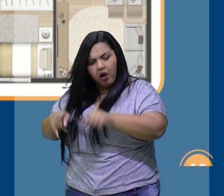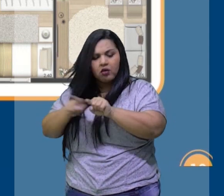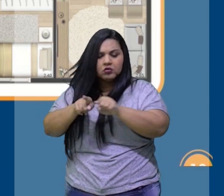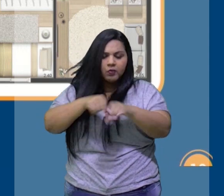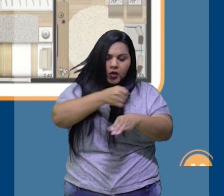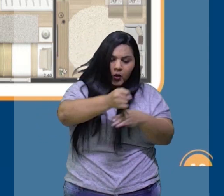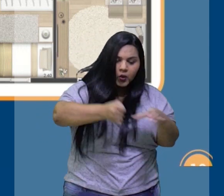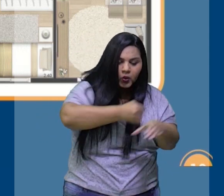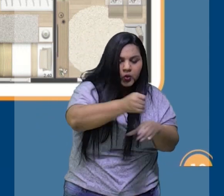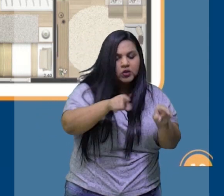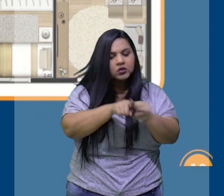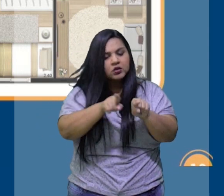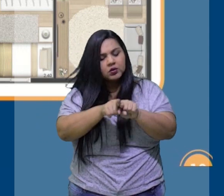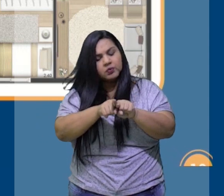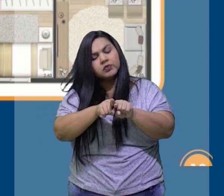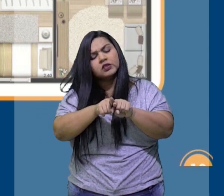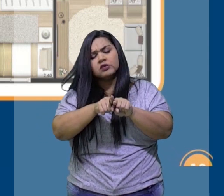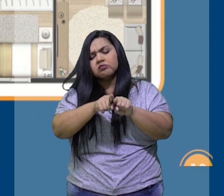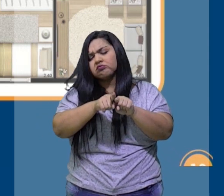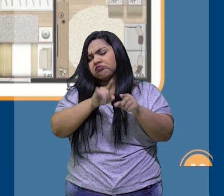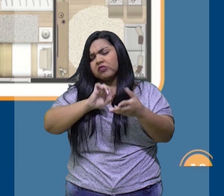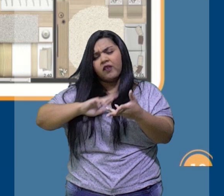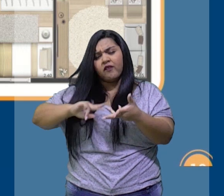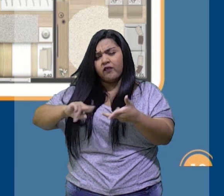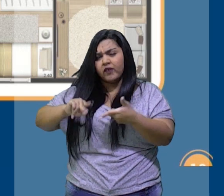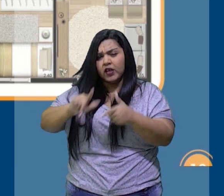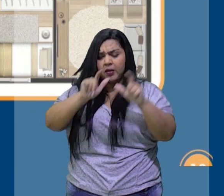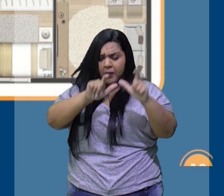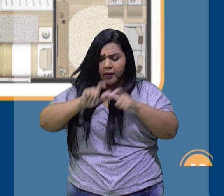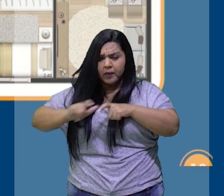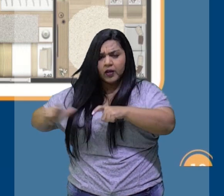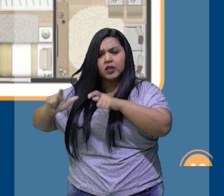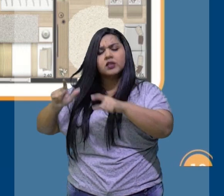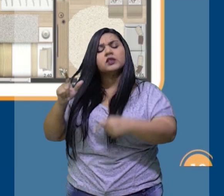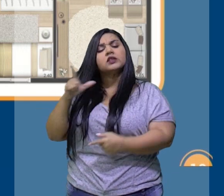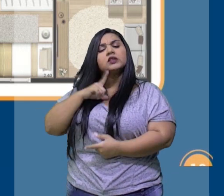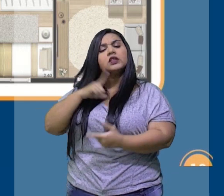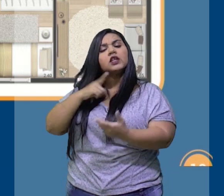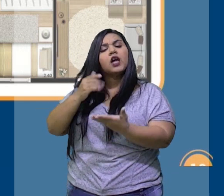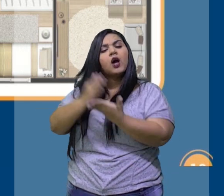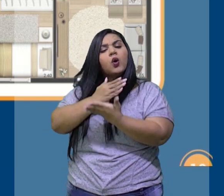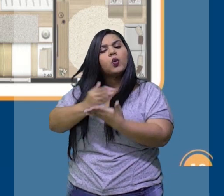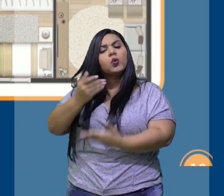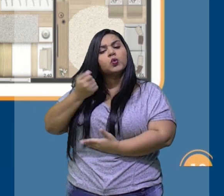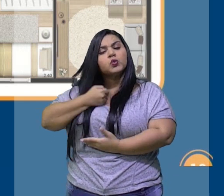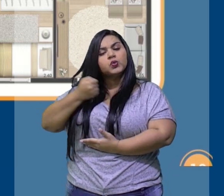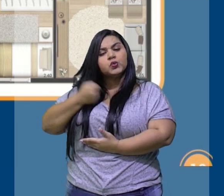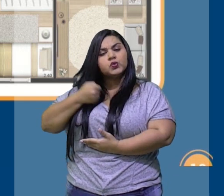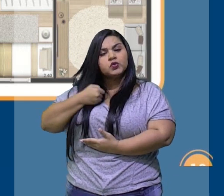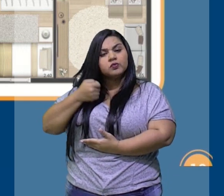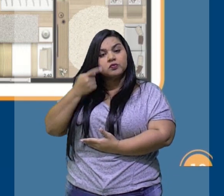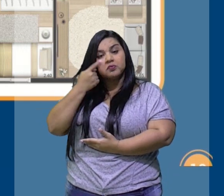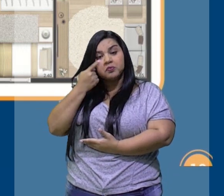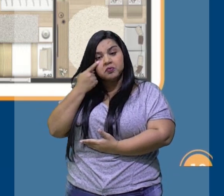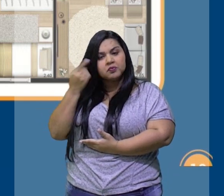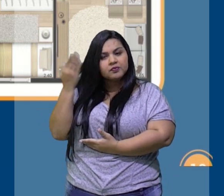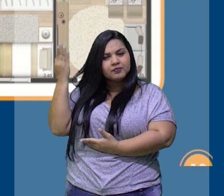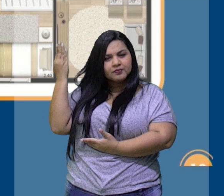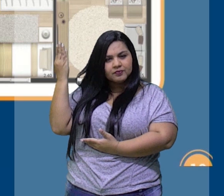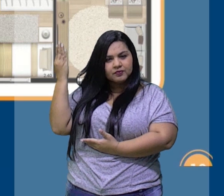também em cada um desses espaços a gente tem ali alguns números. Esses números aqui, eles vão